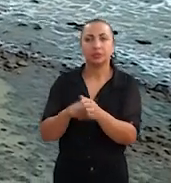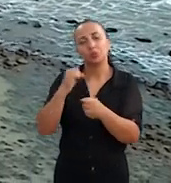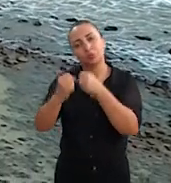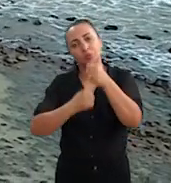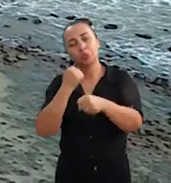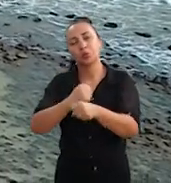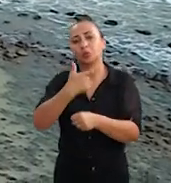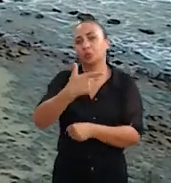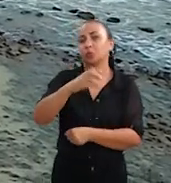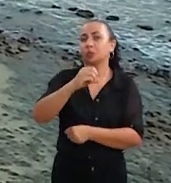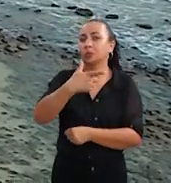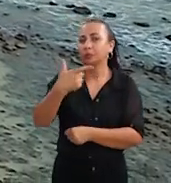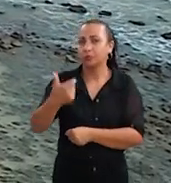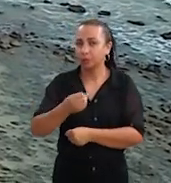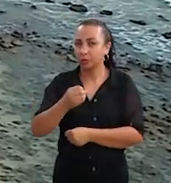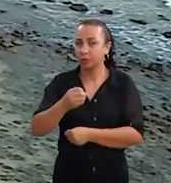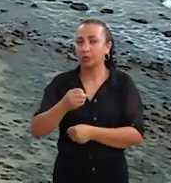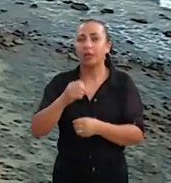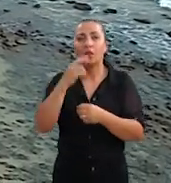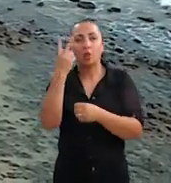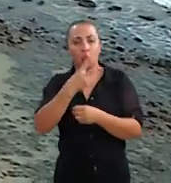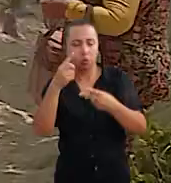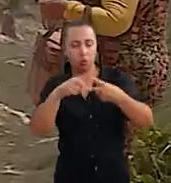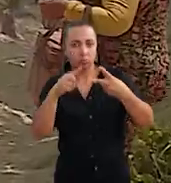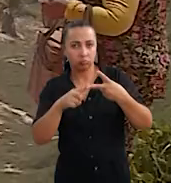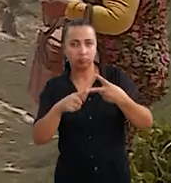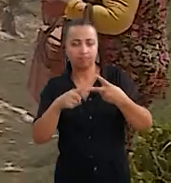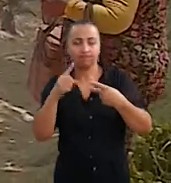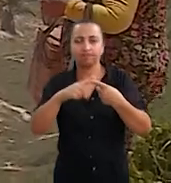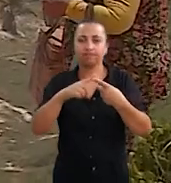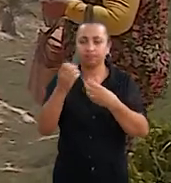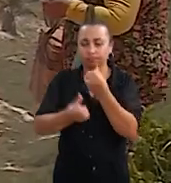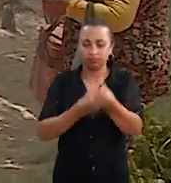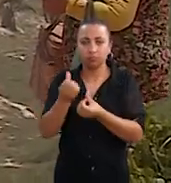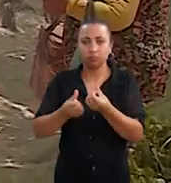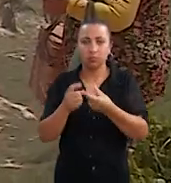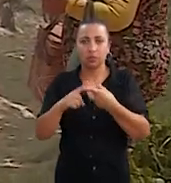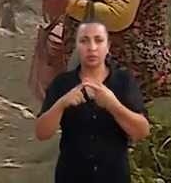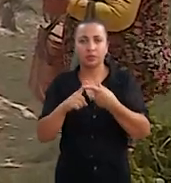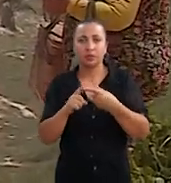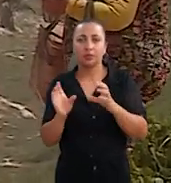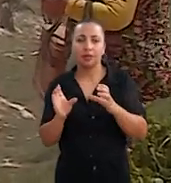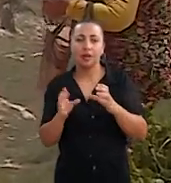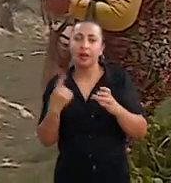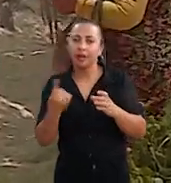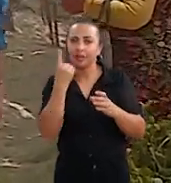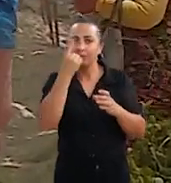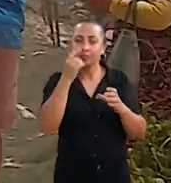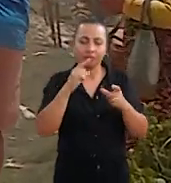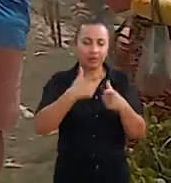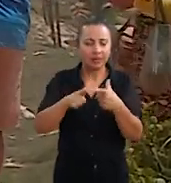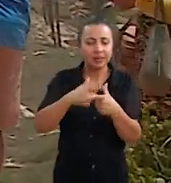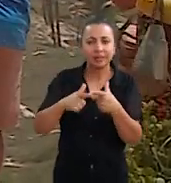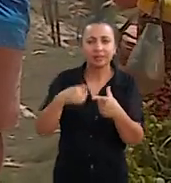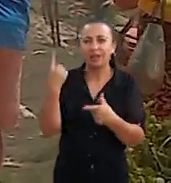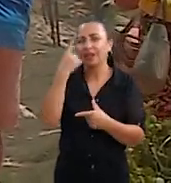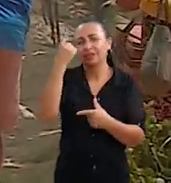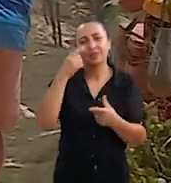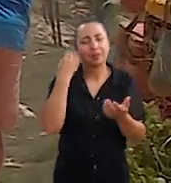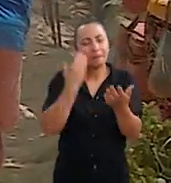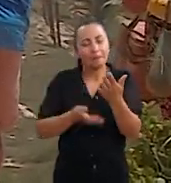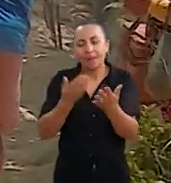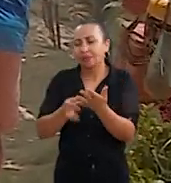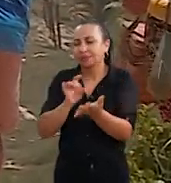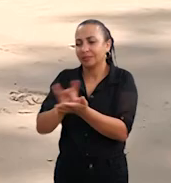dividem o ano de 2020 em dois diferentes momentos. No primeiro semestre, período de acirramento da crise, com altas taxas